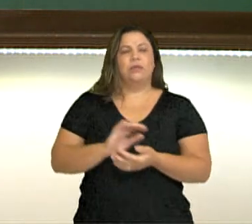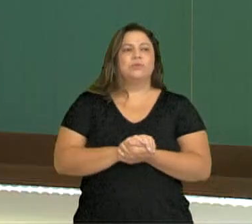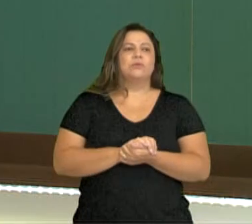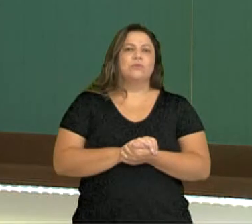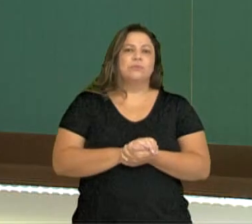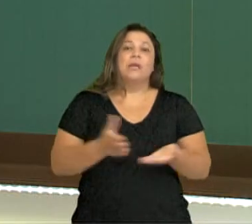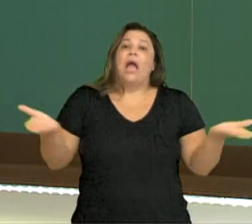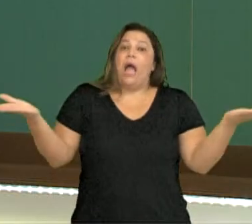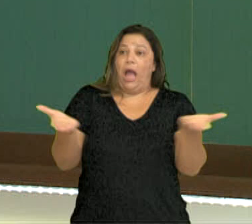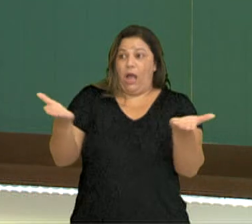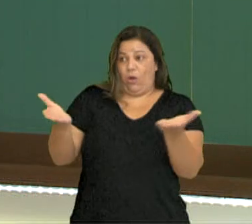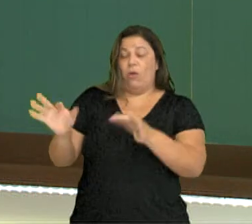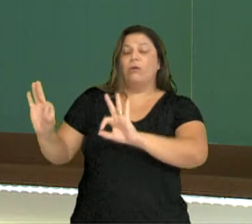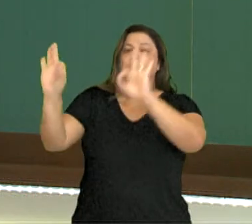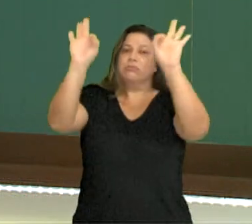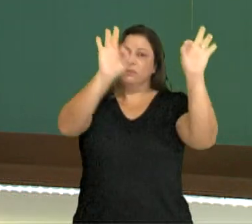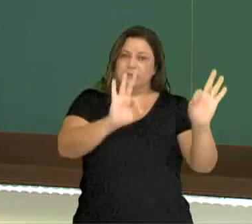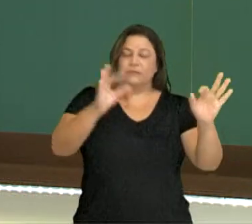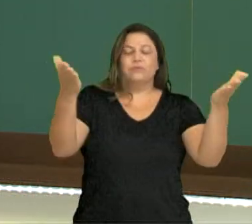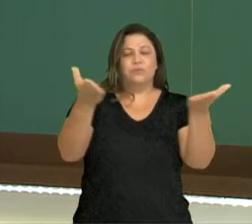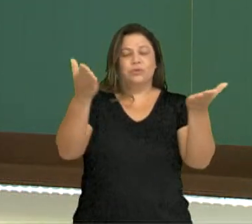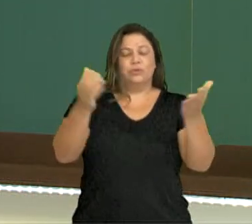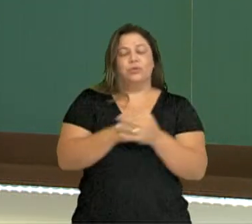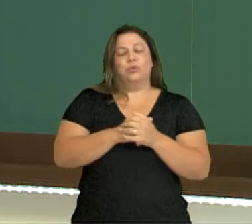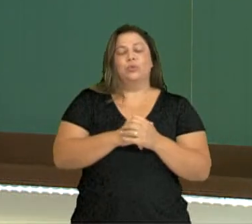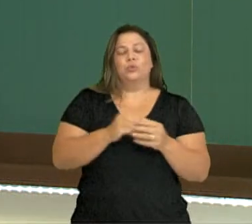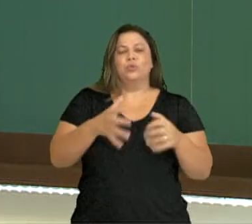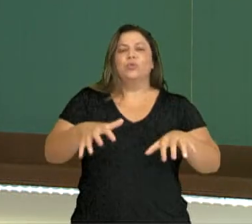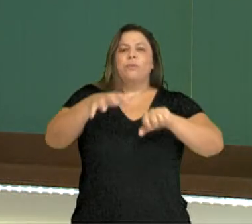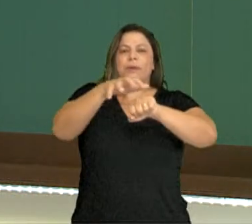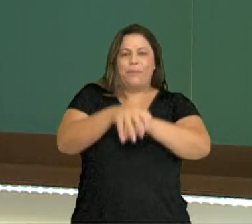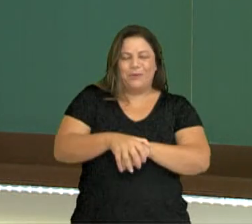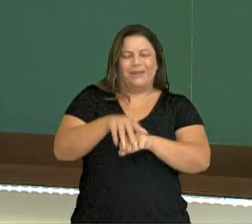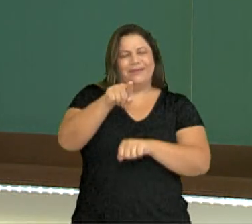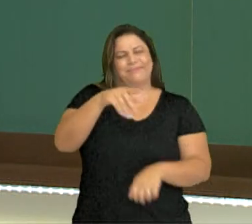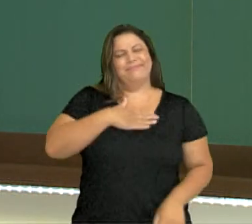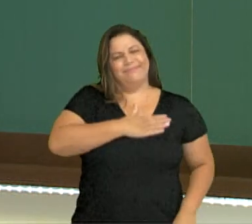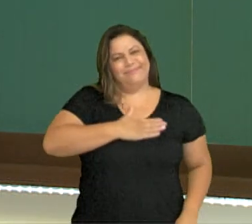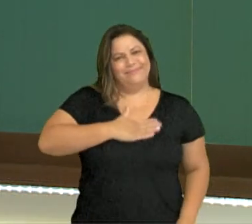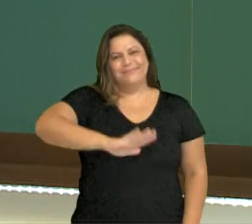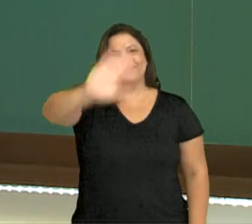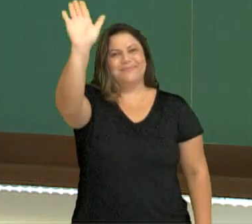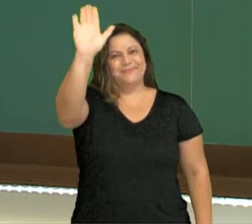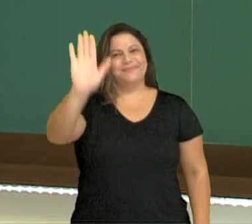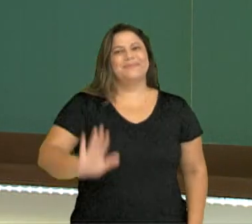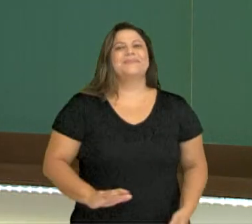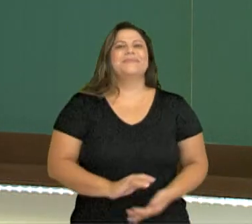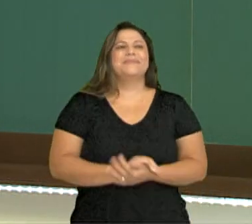Nesse vídeo, nós falamos sobre o reino Monera. Espero que vocês tenham gostado. Até breve!